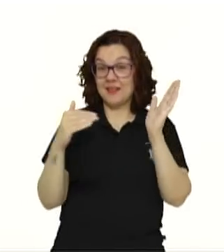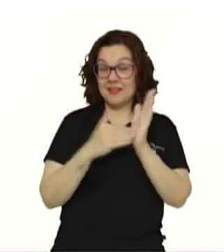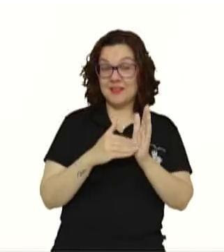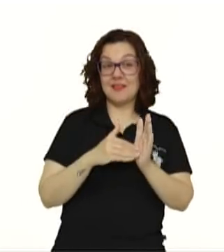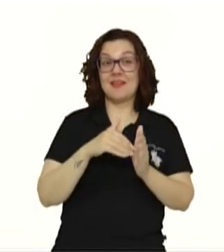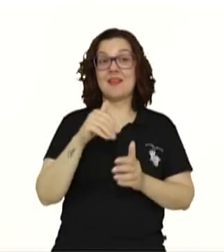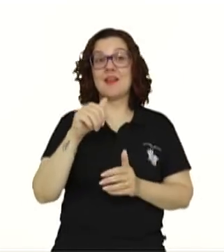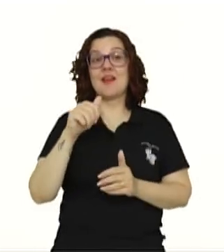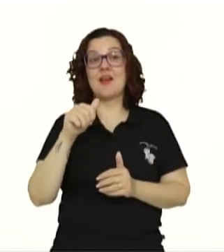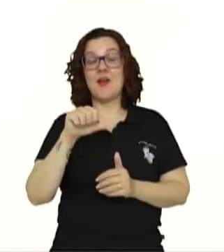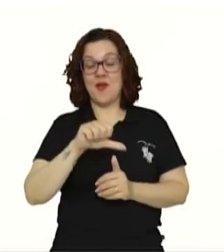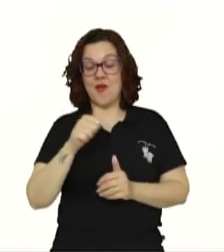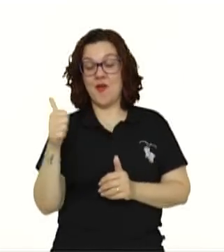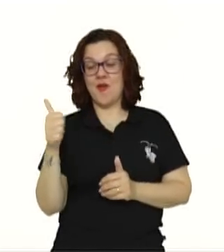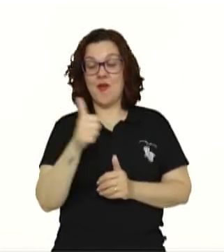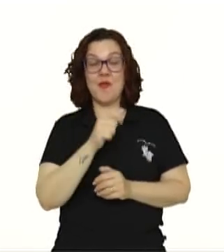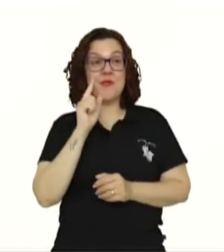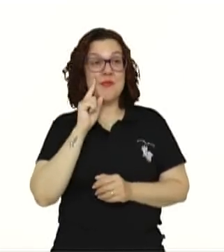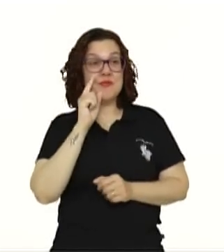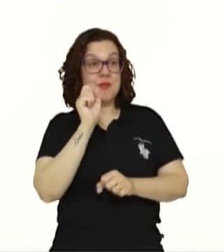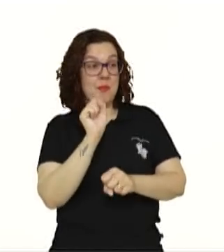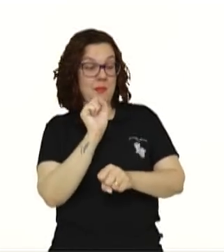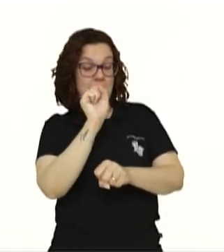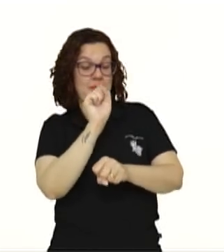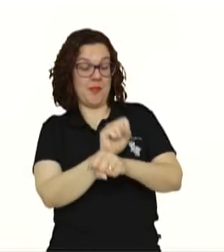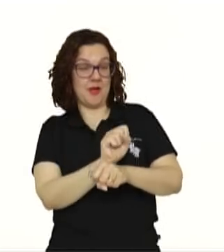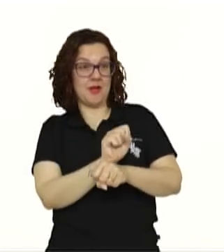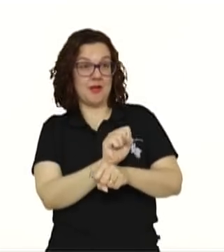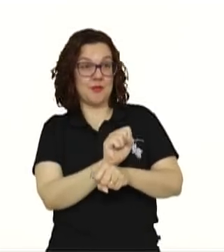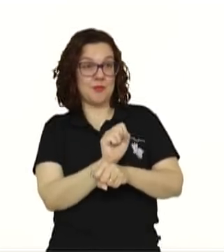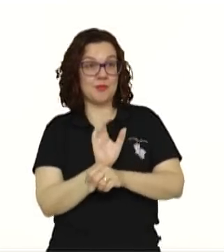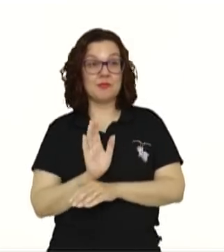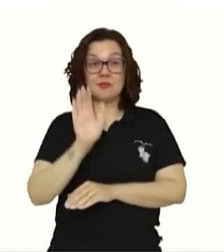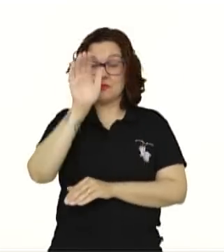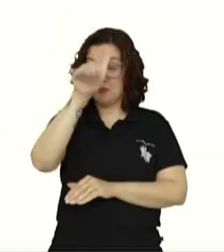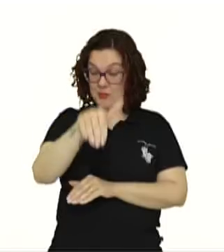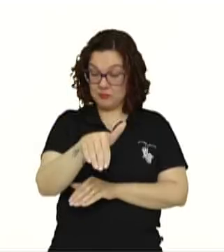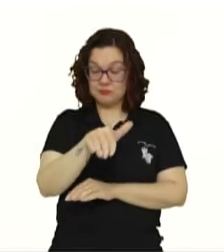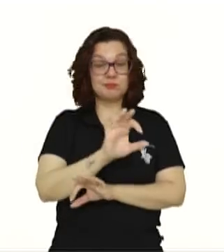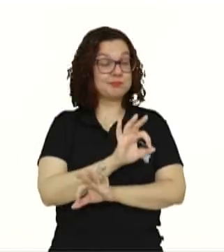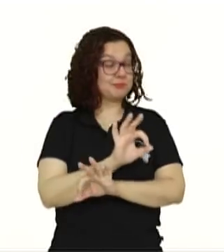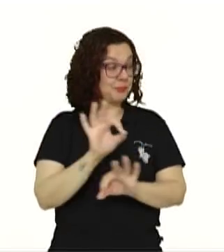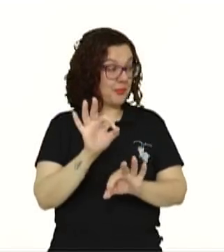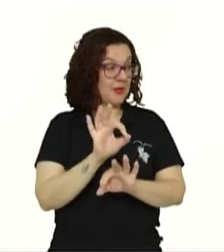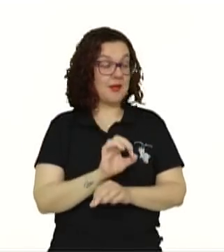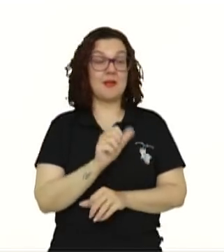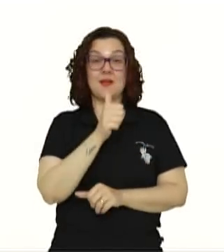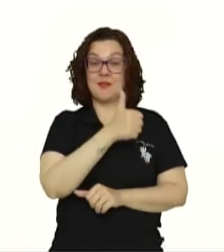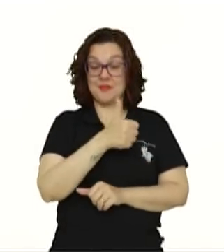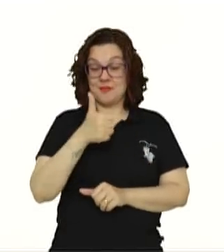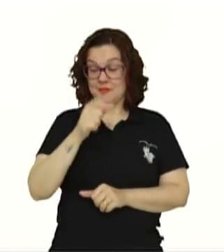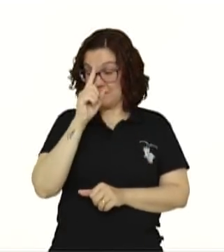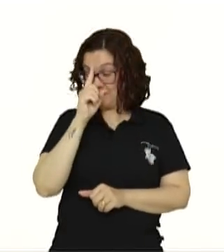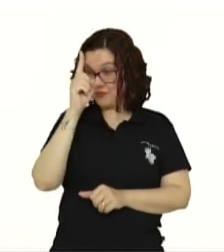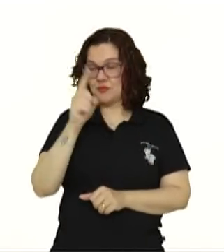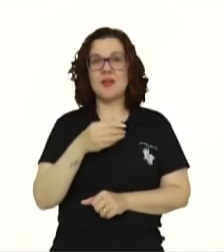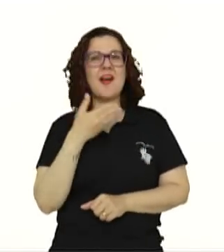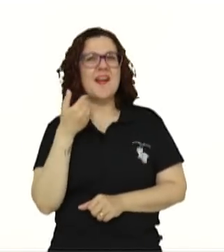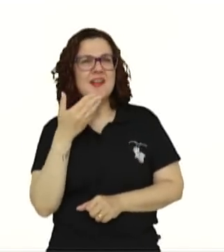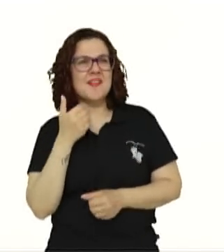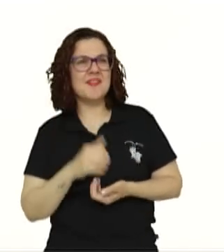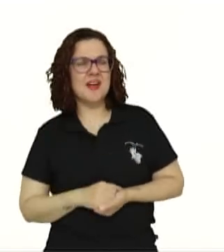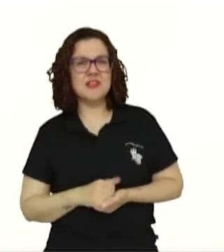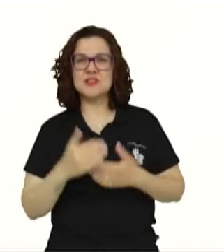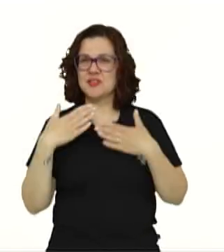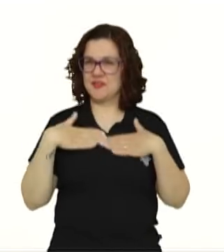eu chego que ele conseguiu parar, ou seja, ele não deu mais nenhum salto no 11º dia. Foi fácil?